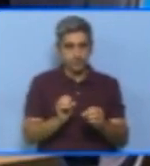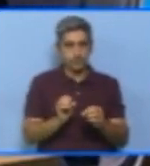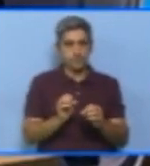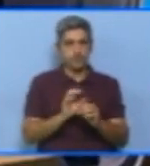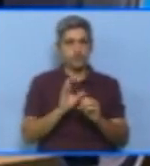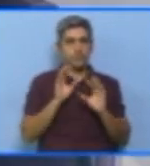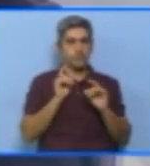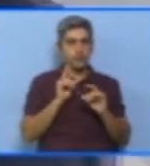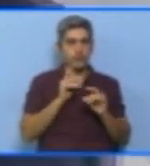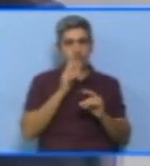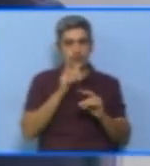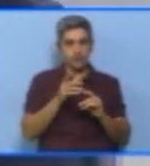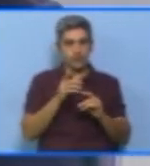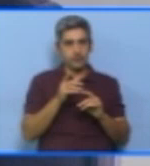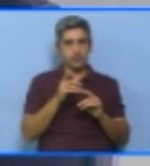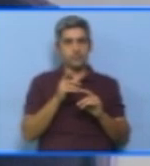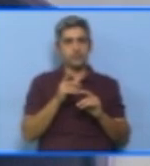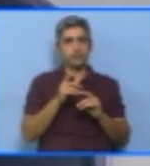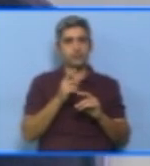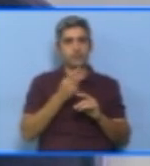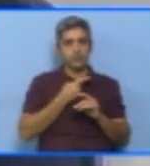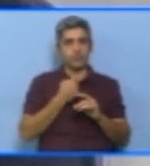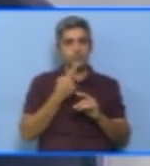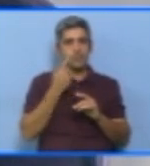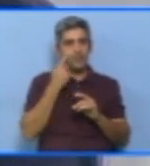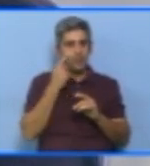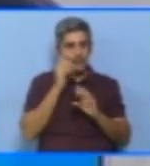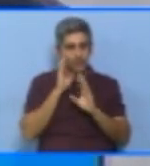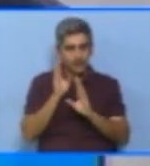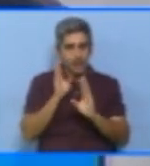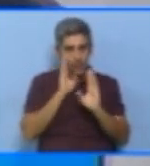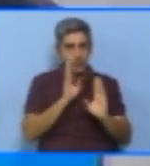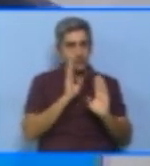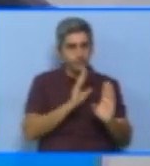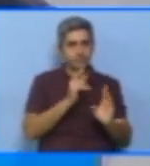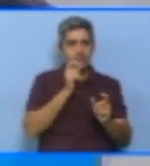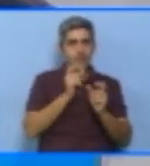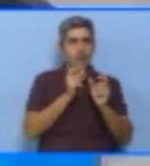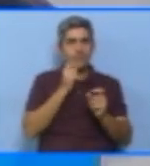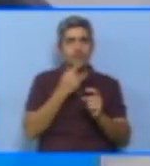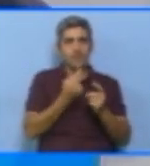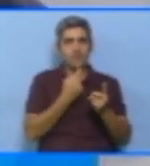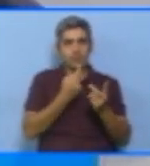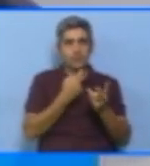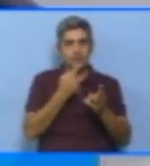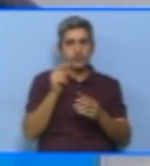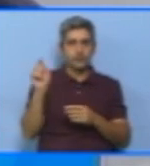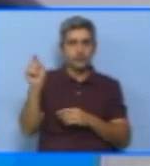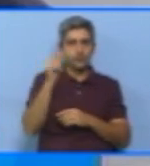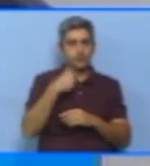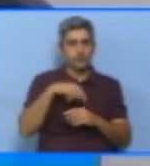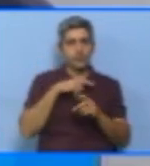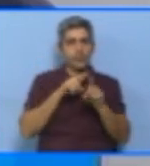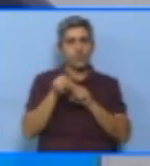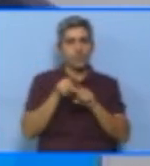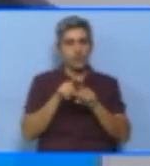sem brincadeira, que devemos estar muito atentos às palavras que dizem os nossos